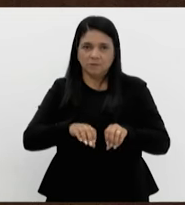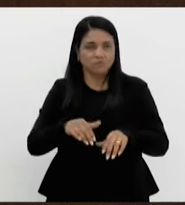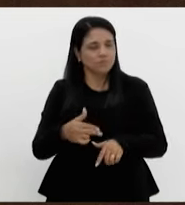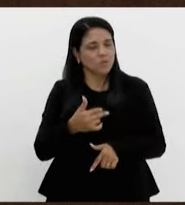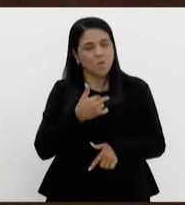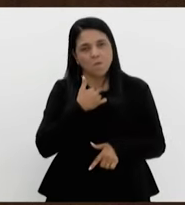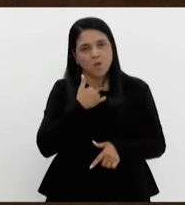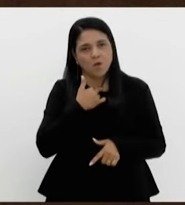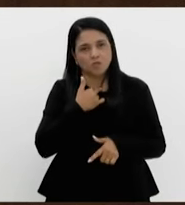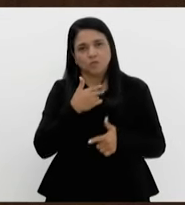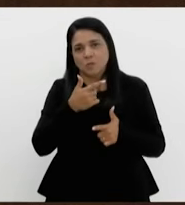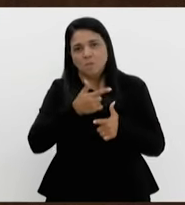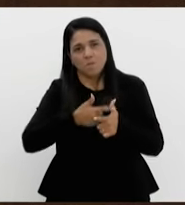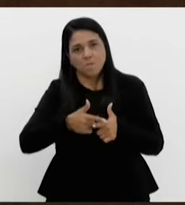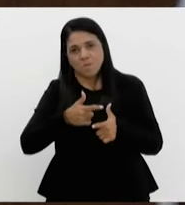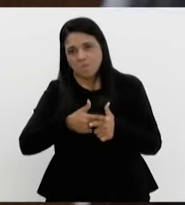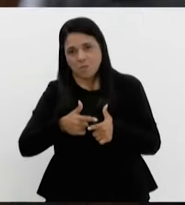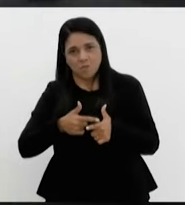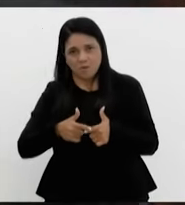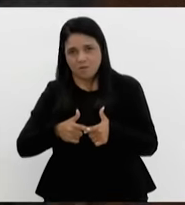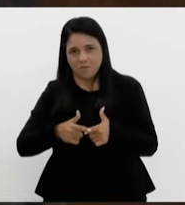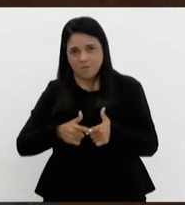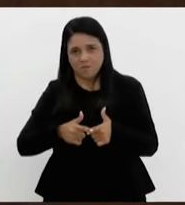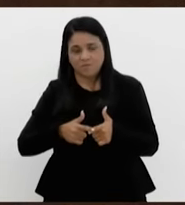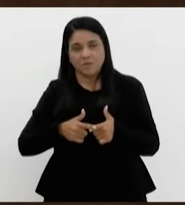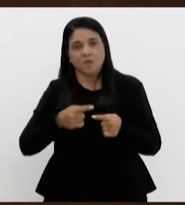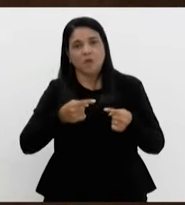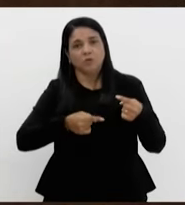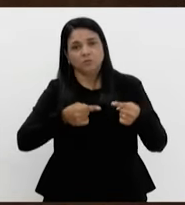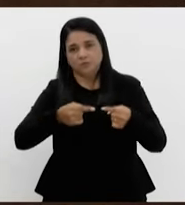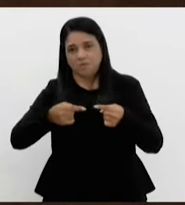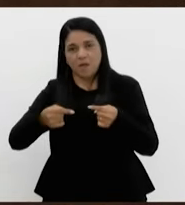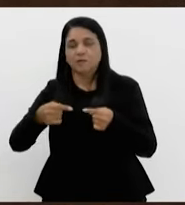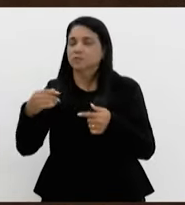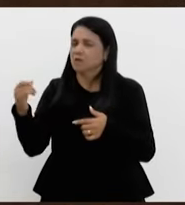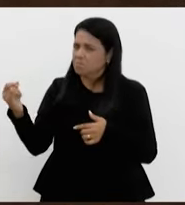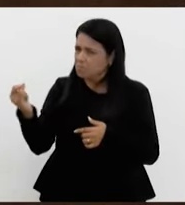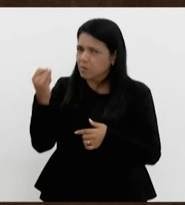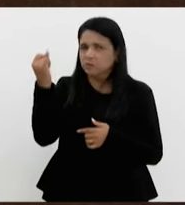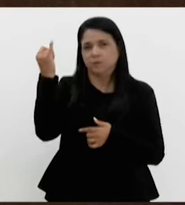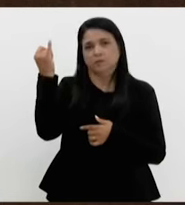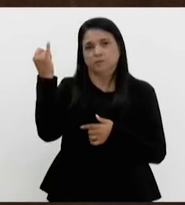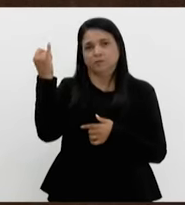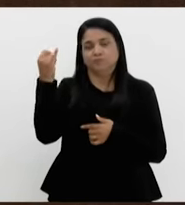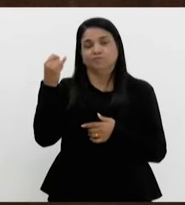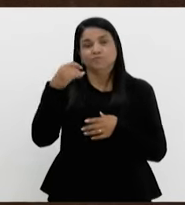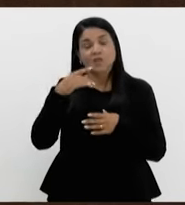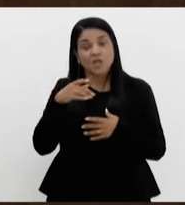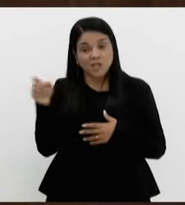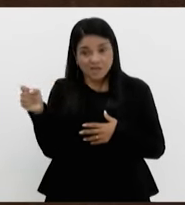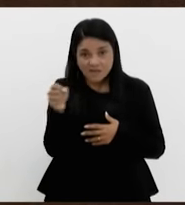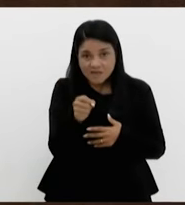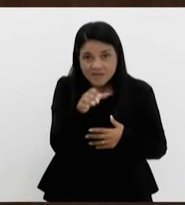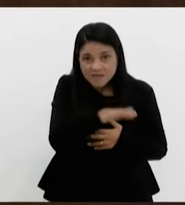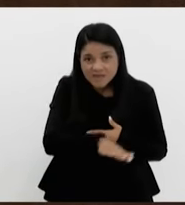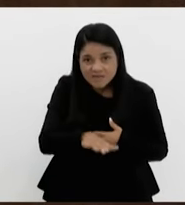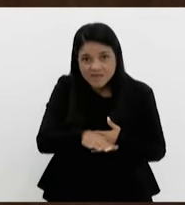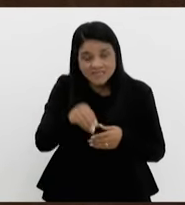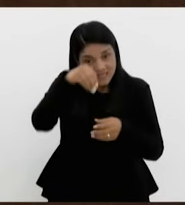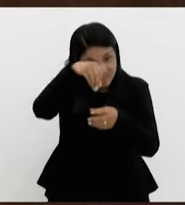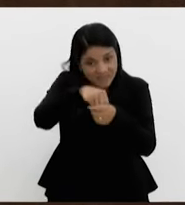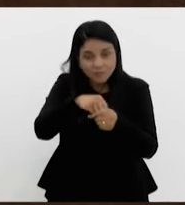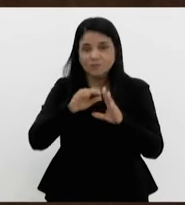problemas relacionados a esse debate, que para nós é muito importante. Local de criança na escola, nós não podemos ter escola sendo fechada.